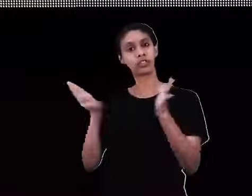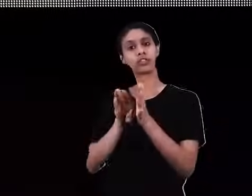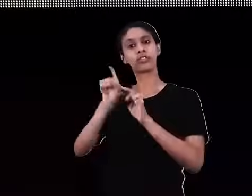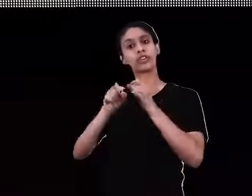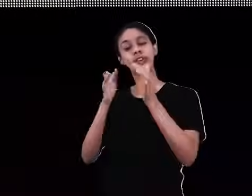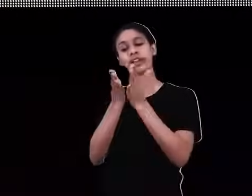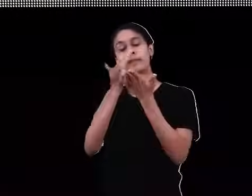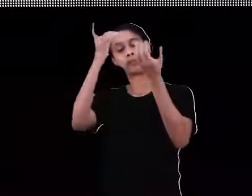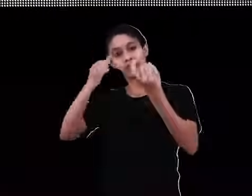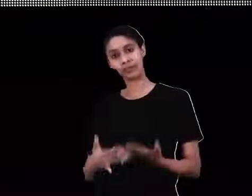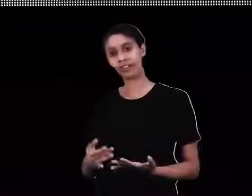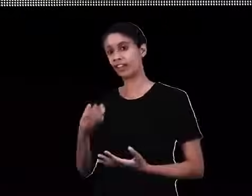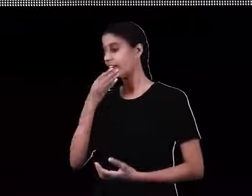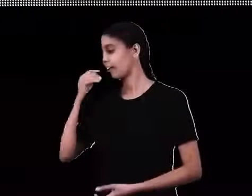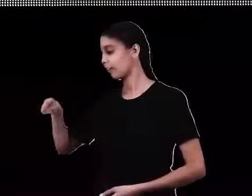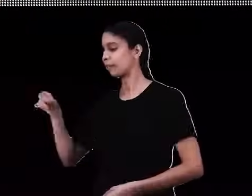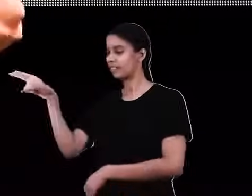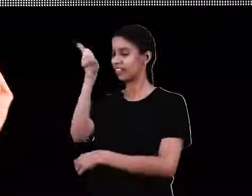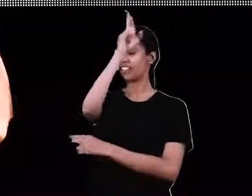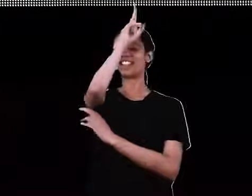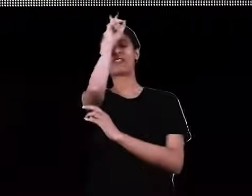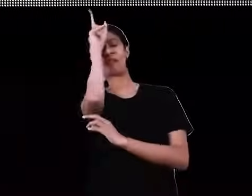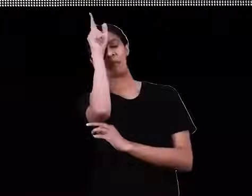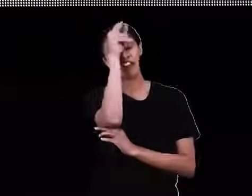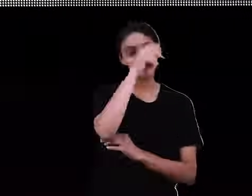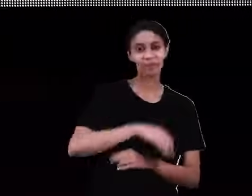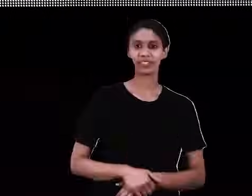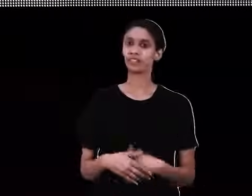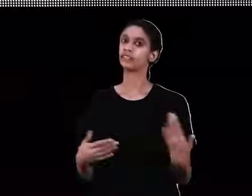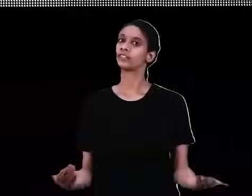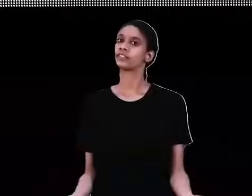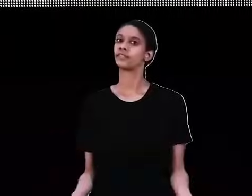Bíblia diz? Que o marido tava embriagado. Ah, não, gente.